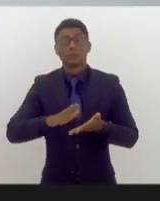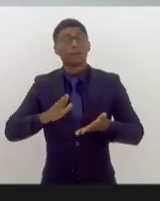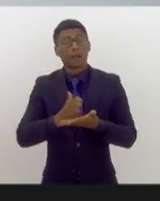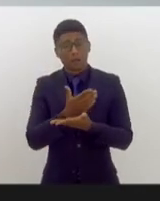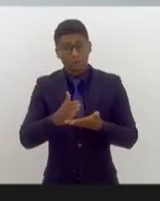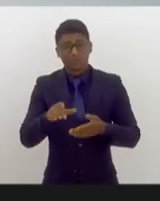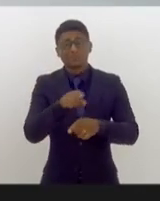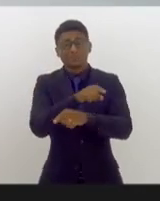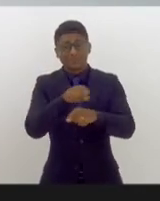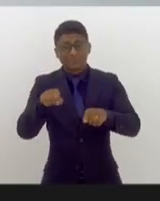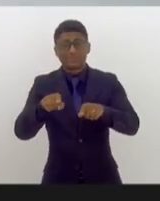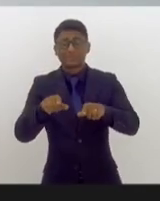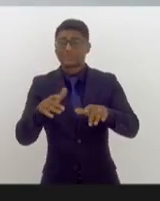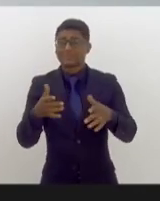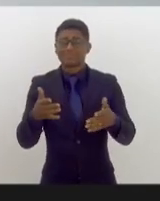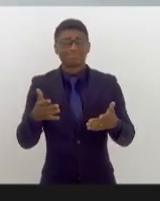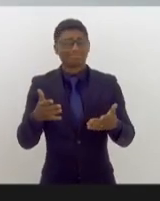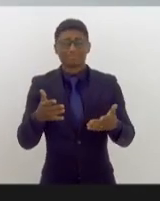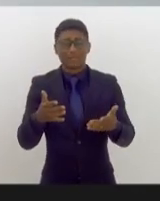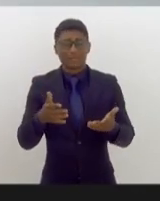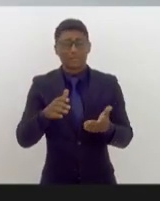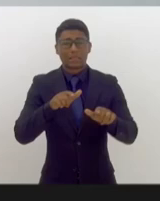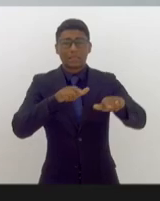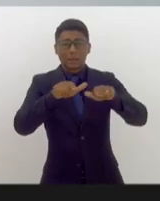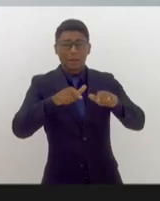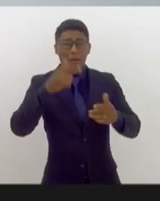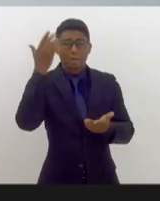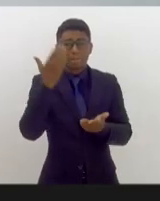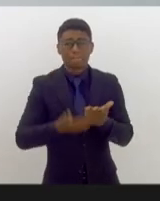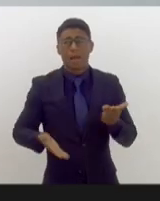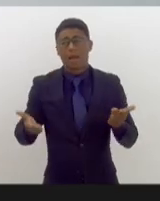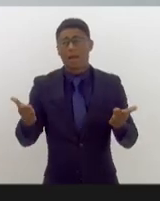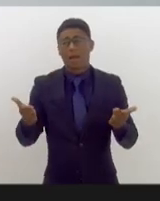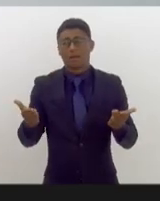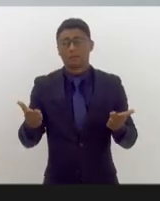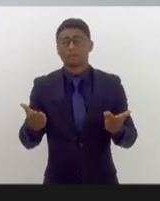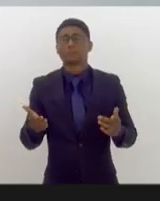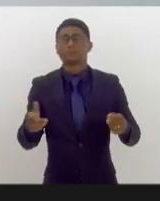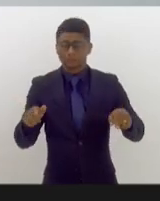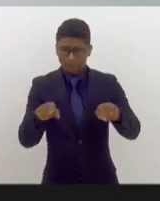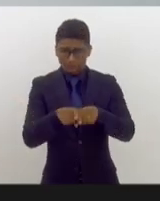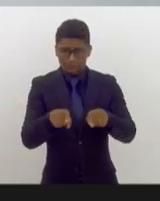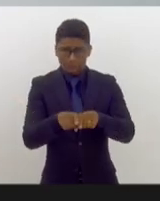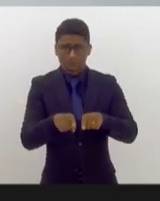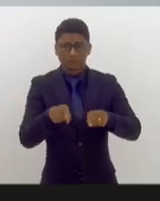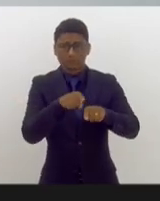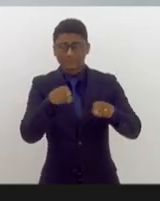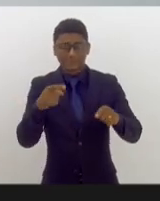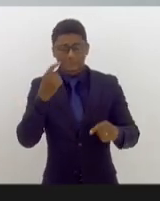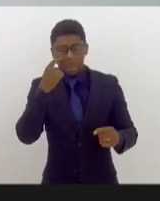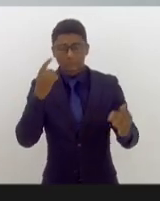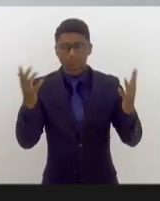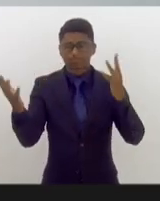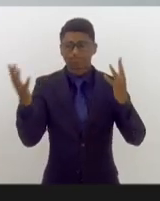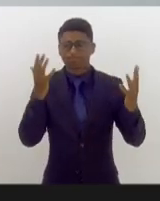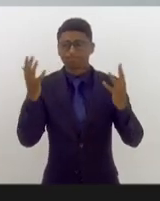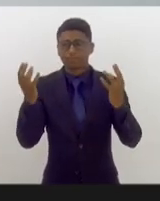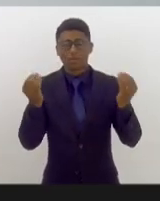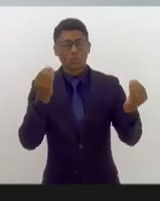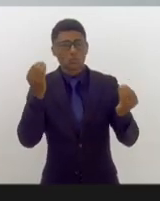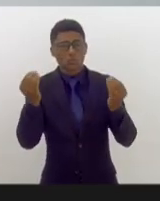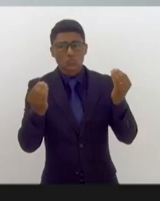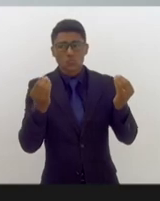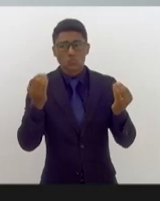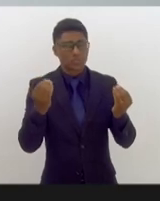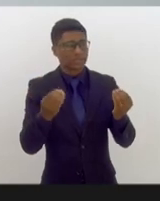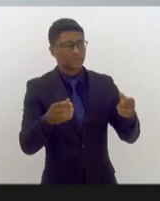como desempregados se empregam nessas, nessas formas de